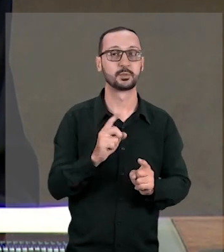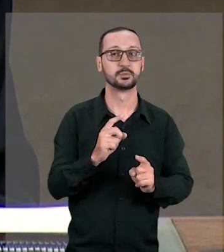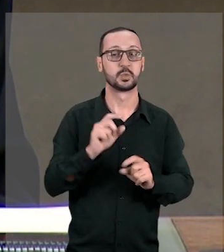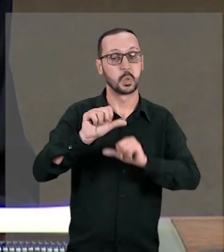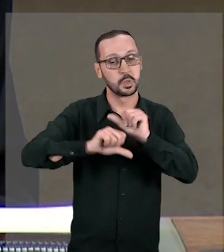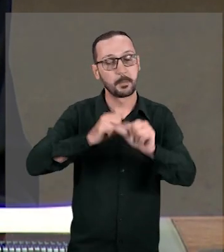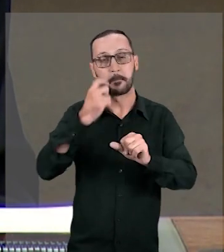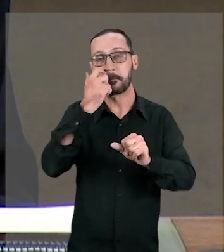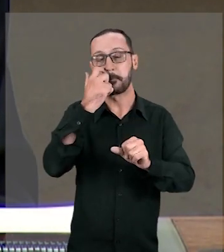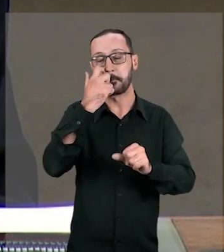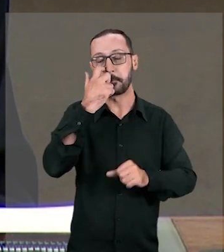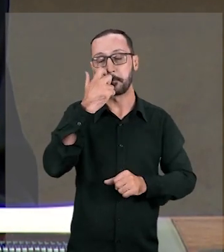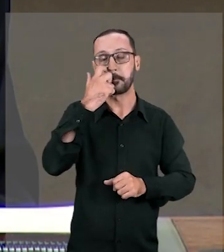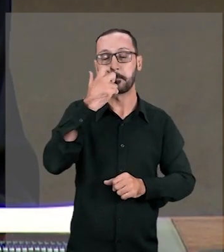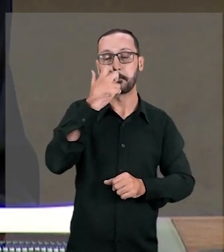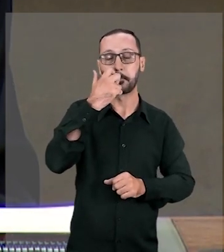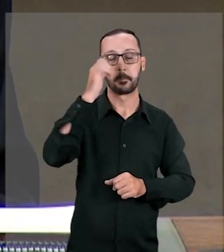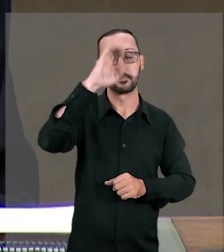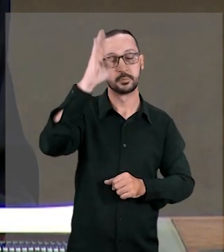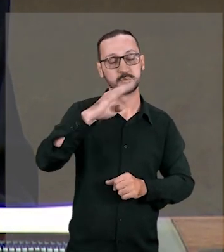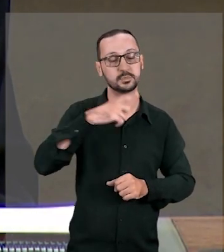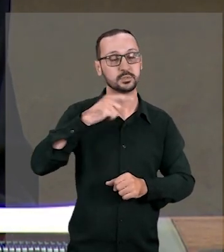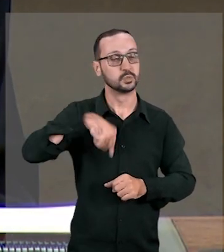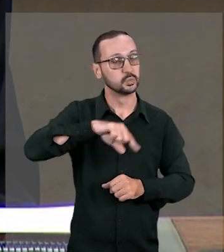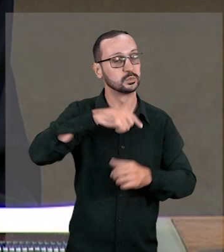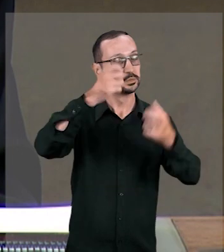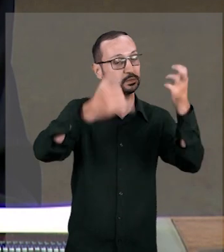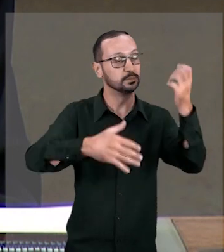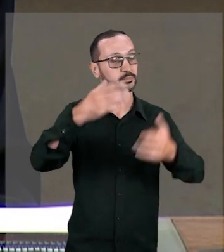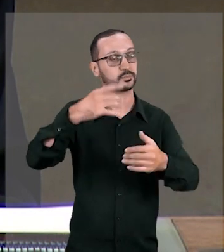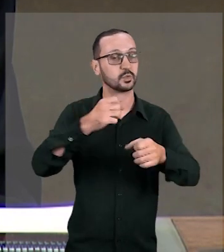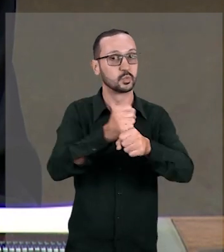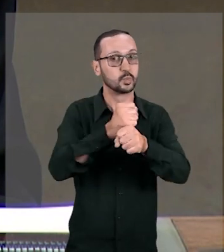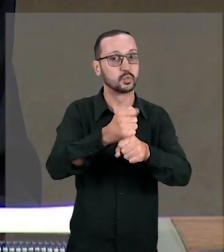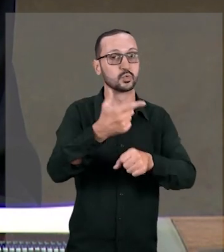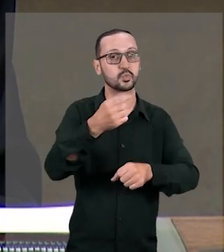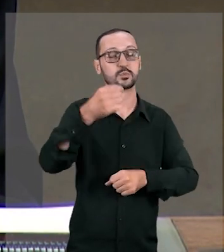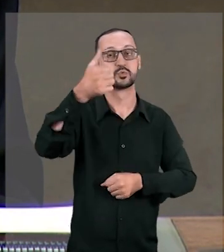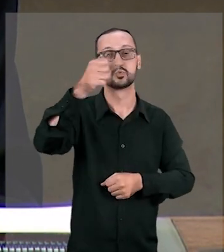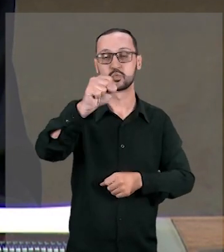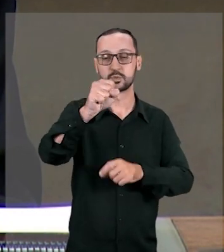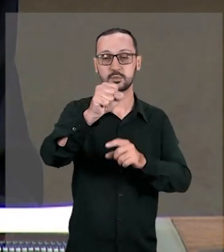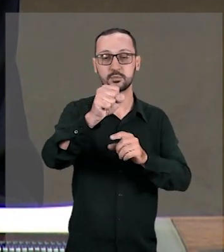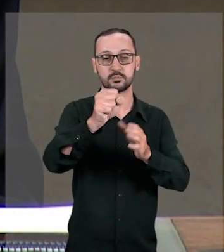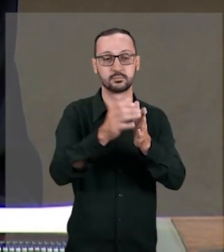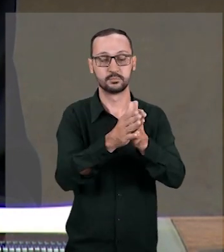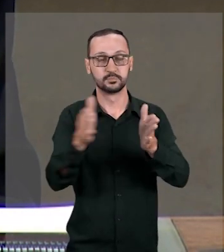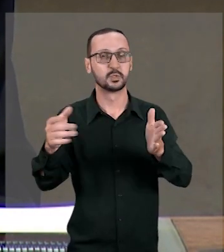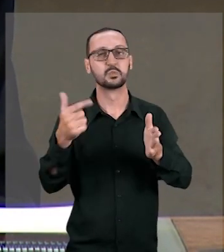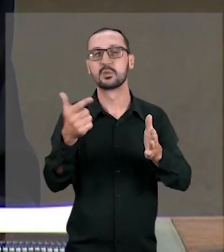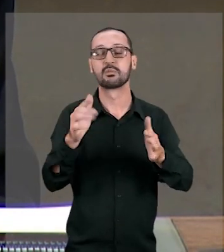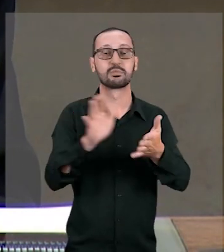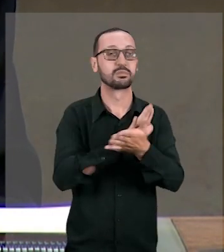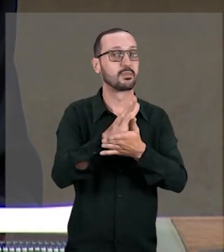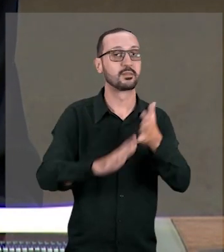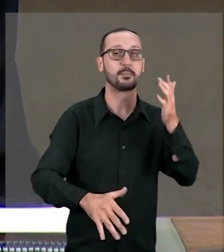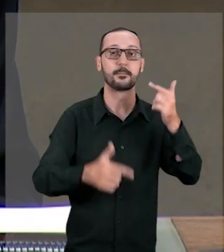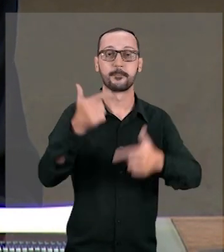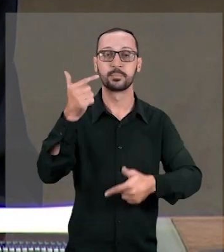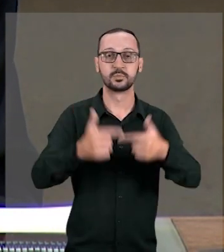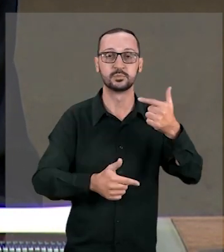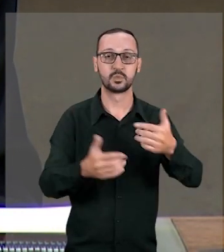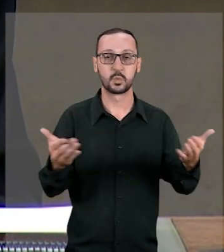estamos mudando o Brasil. E todos os meus comentários param em 2018. Não tem nenhuma conotação política